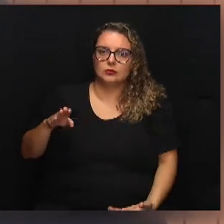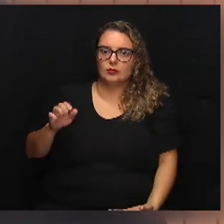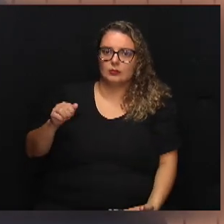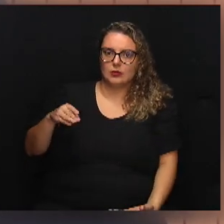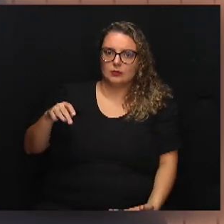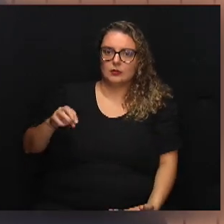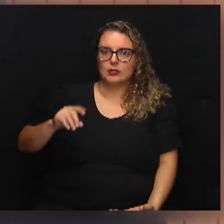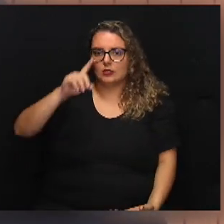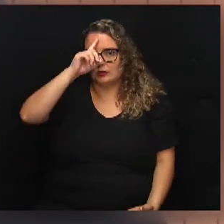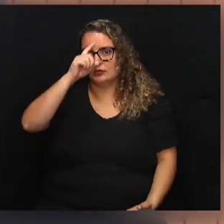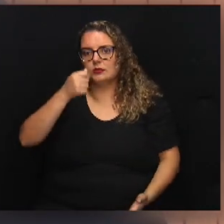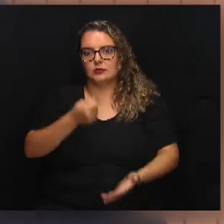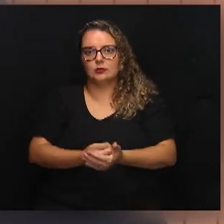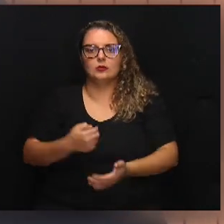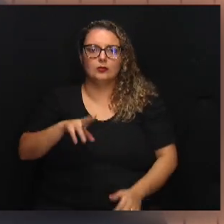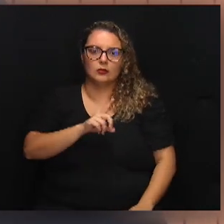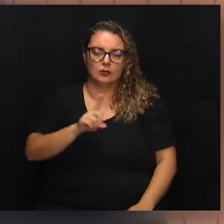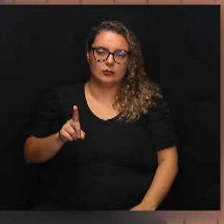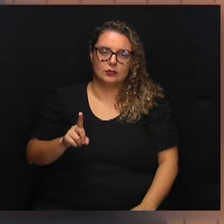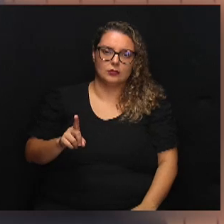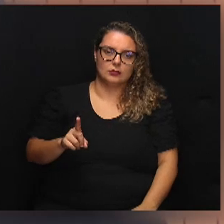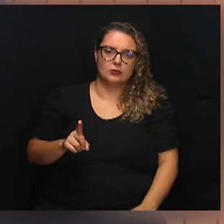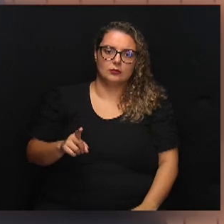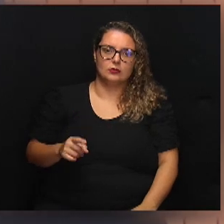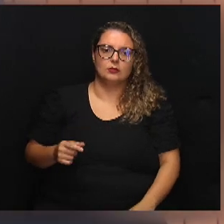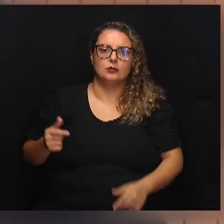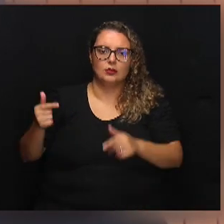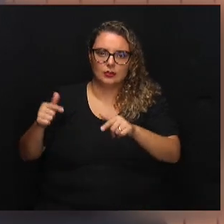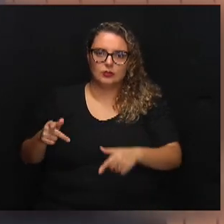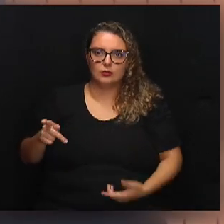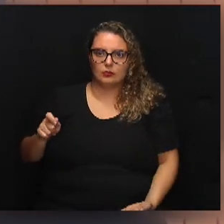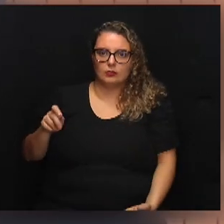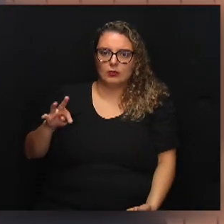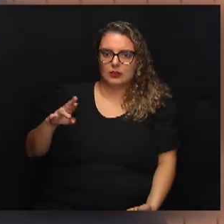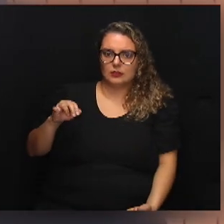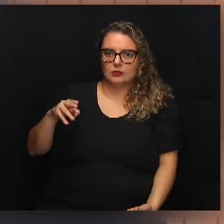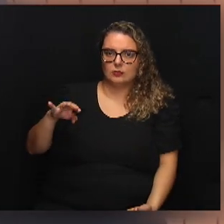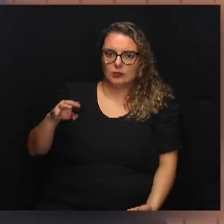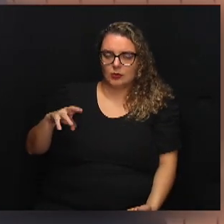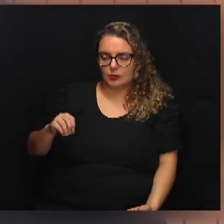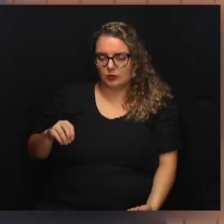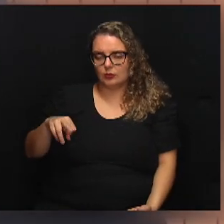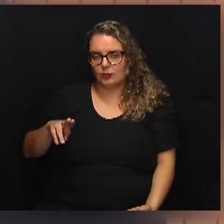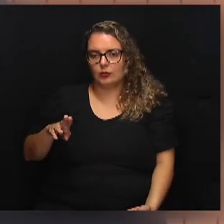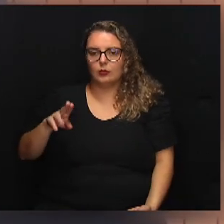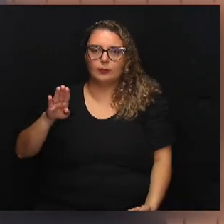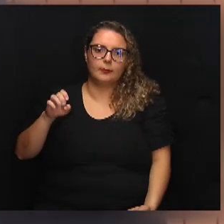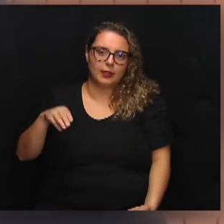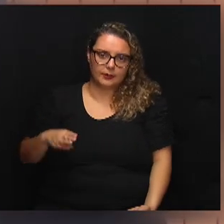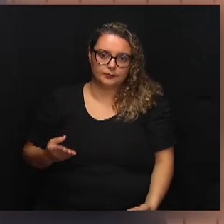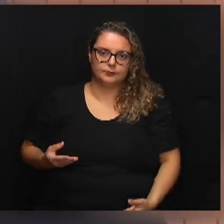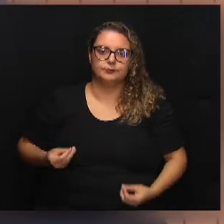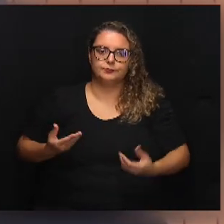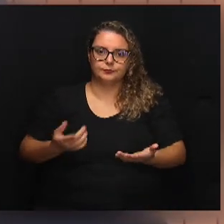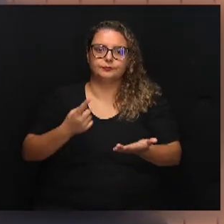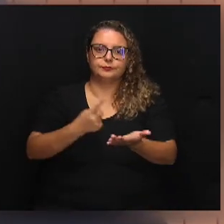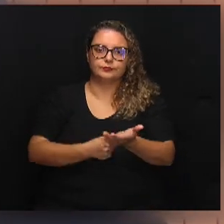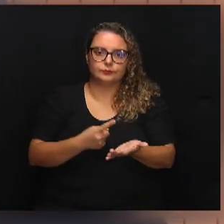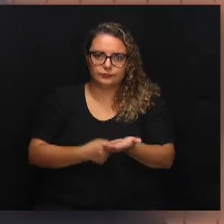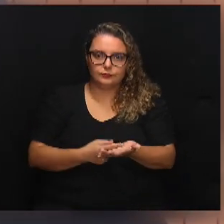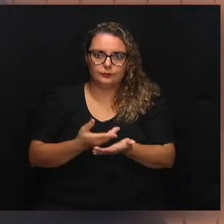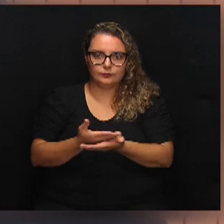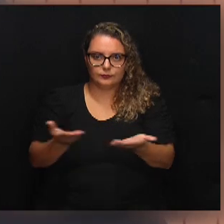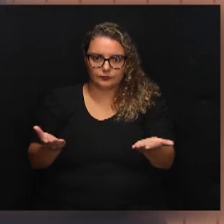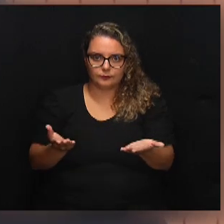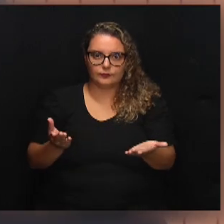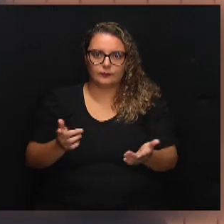pelo tombamento ou não tombamento de um patrimônio, um bem. Eu trago aqui para vocês um compromisso